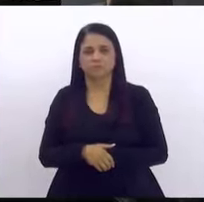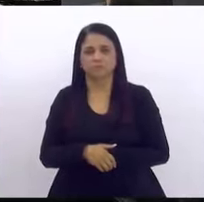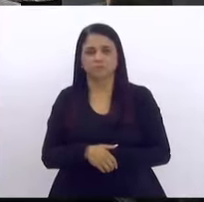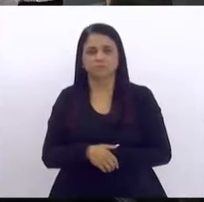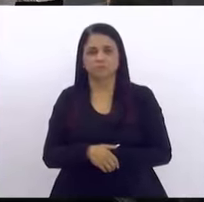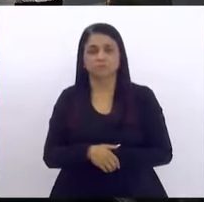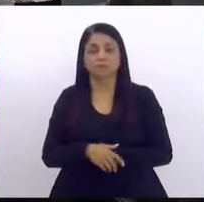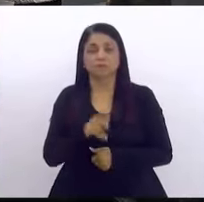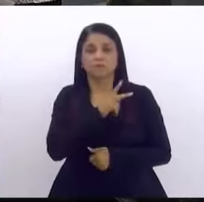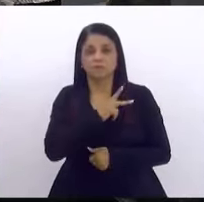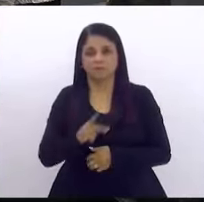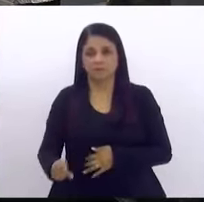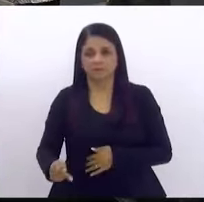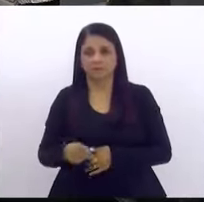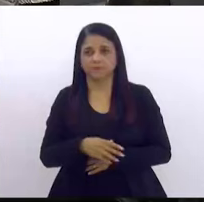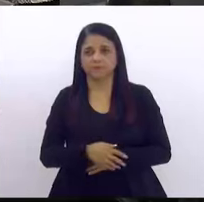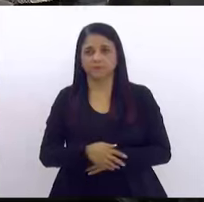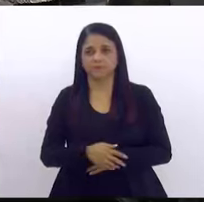Presidente.